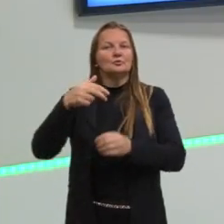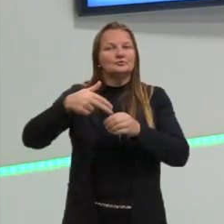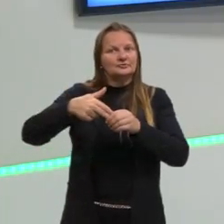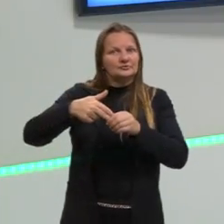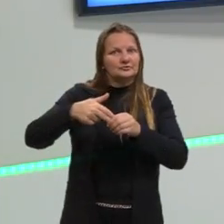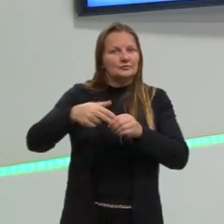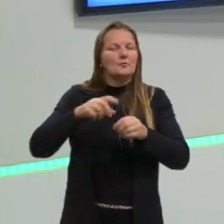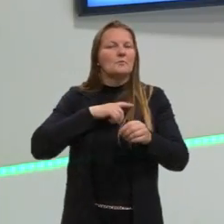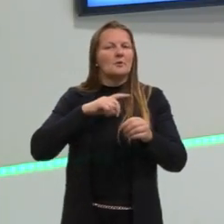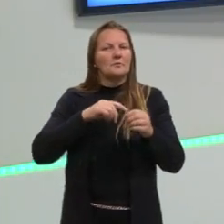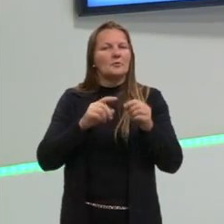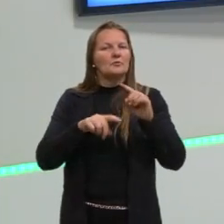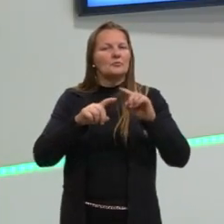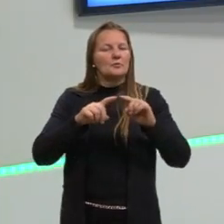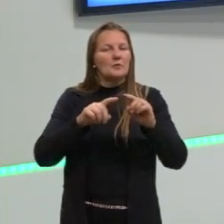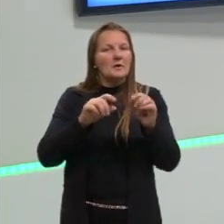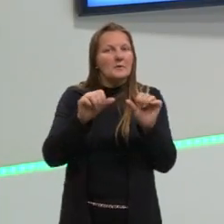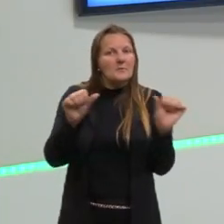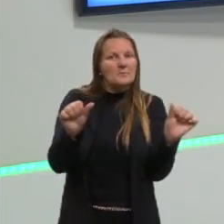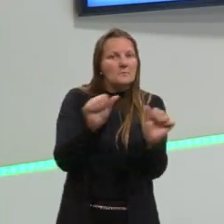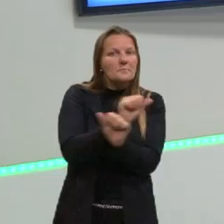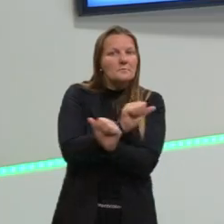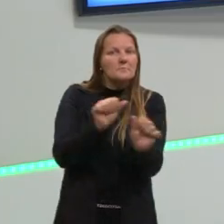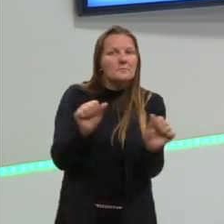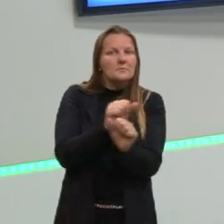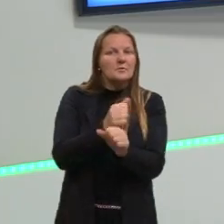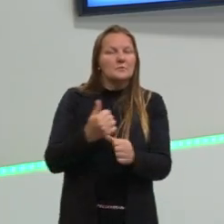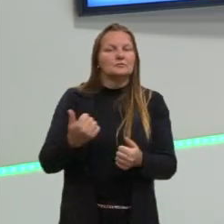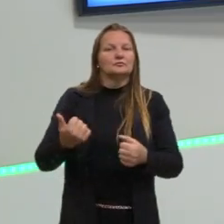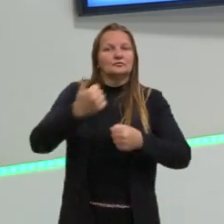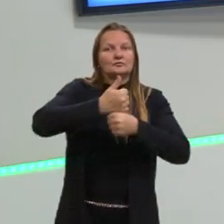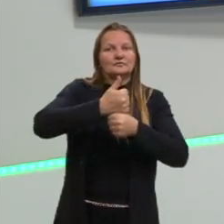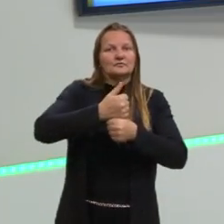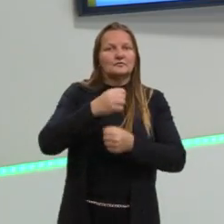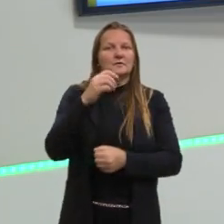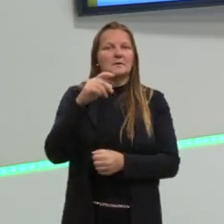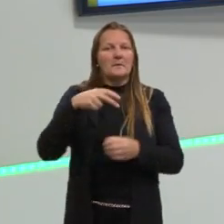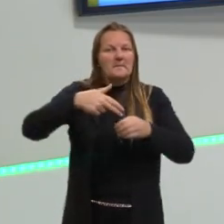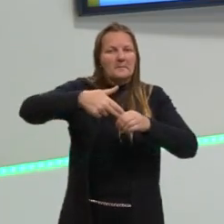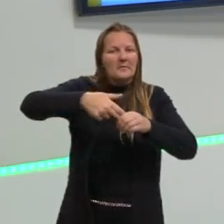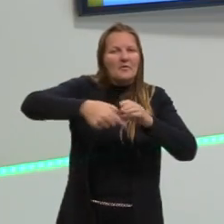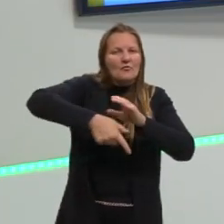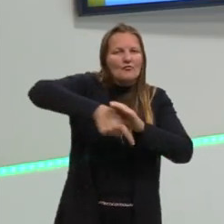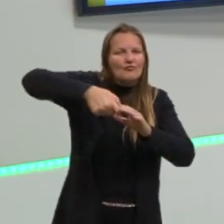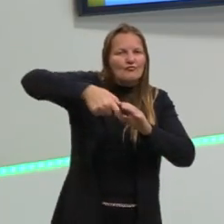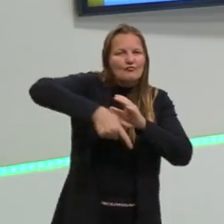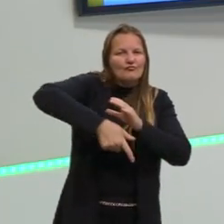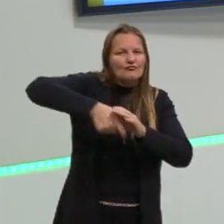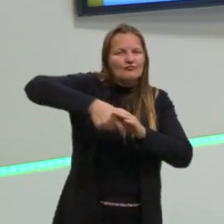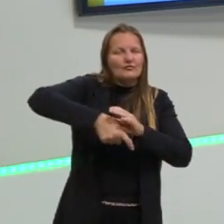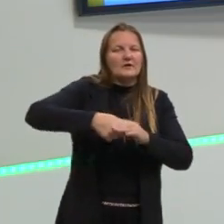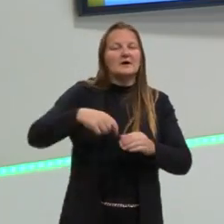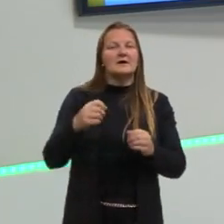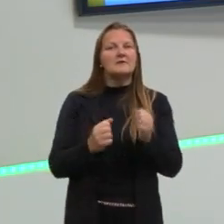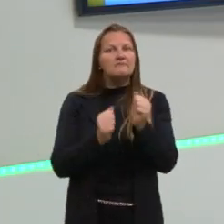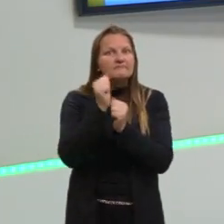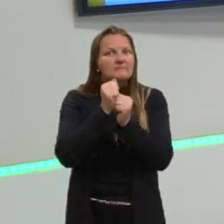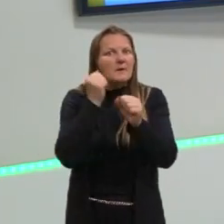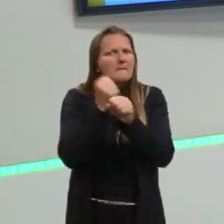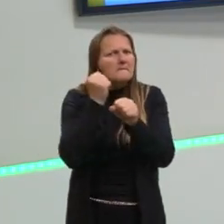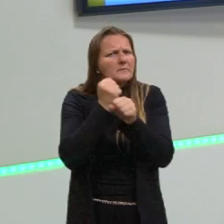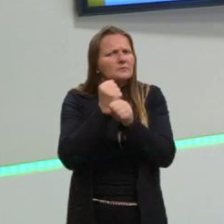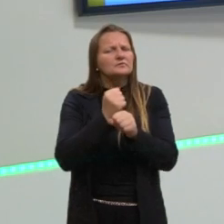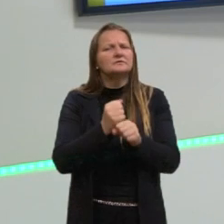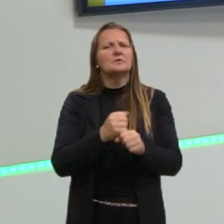alternativa ao Diesel de petróleo que tem sido produzido em grande escala no Brasil a partir da trança